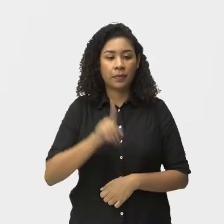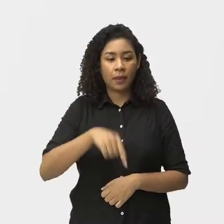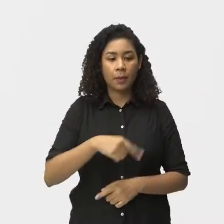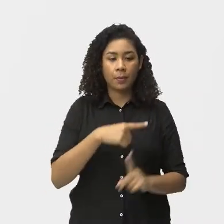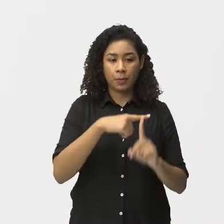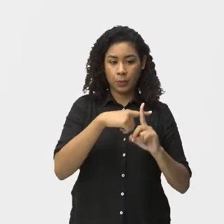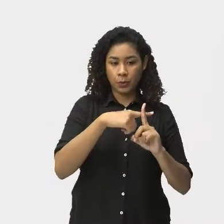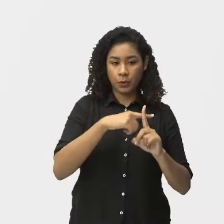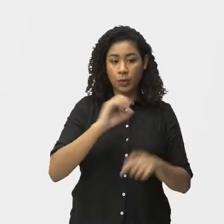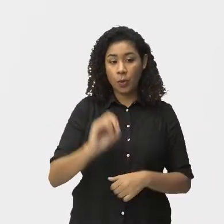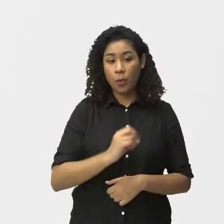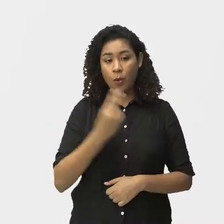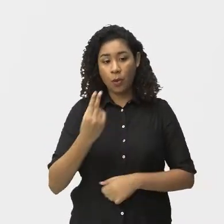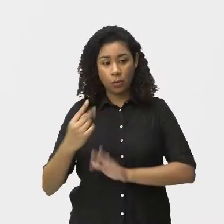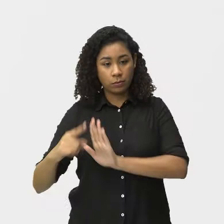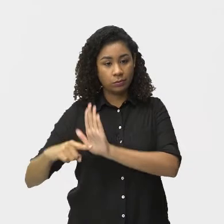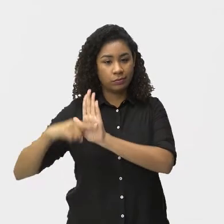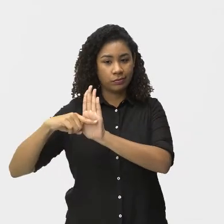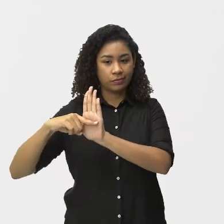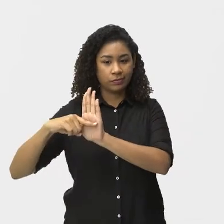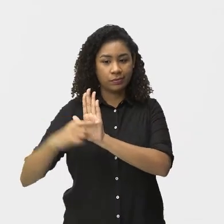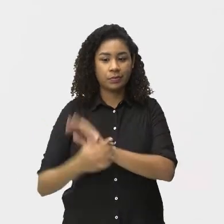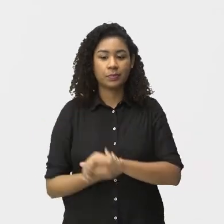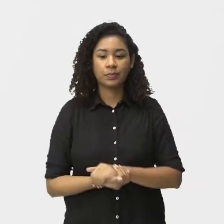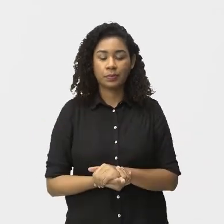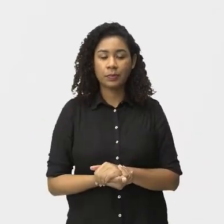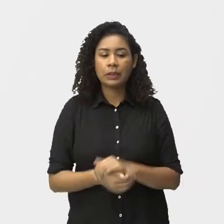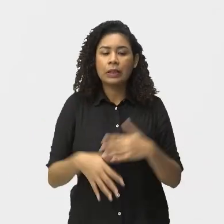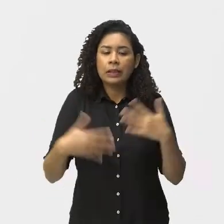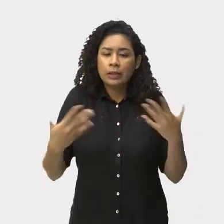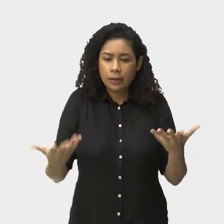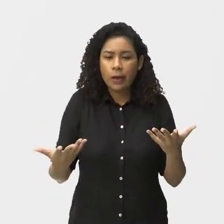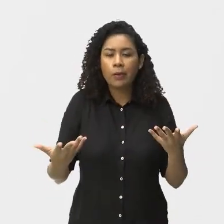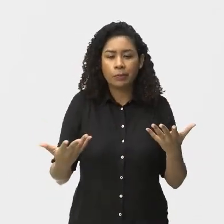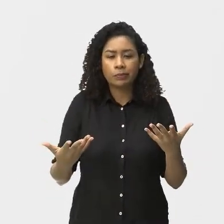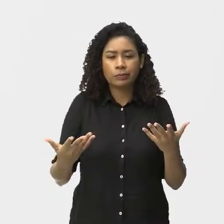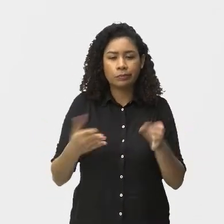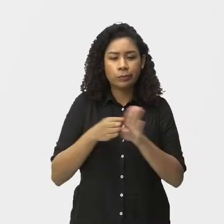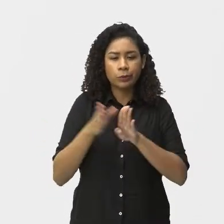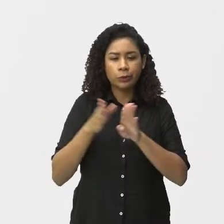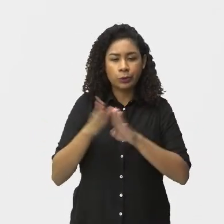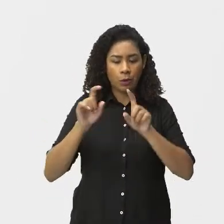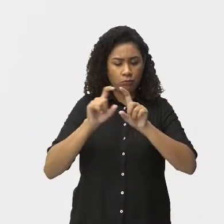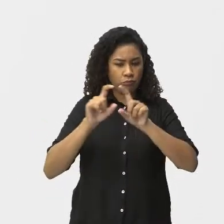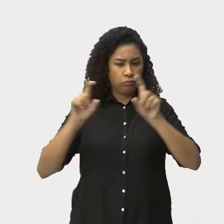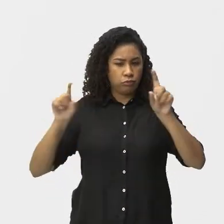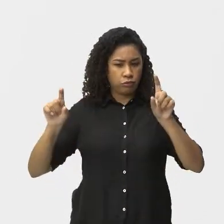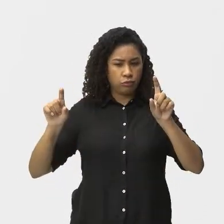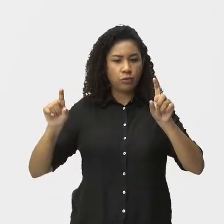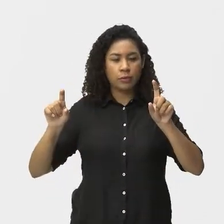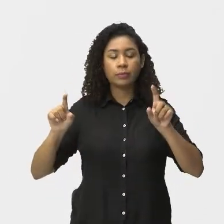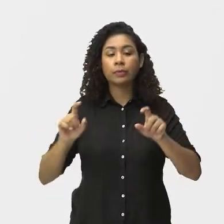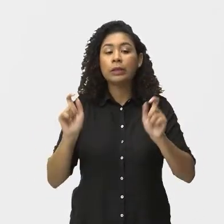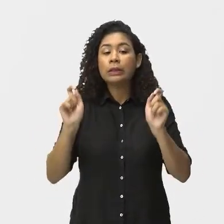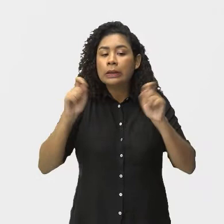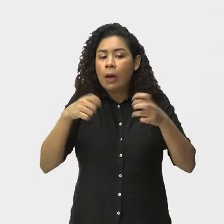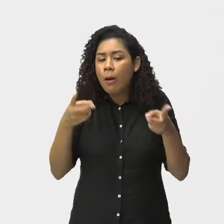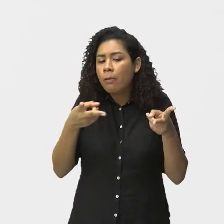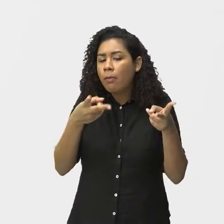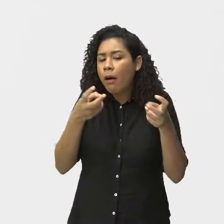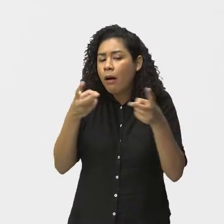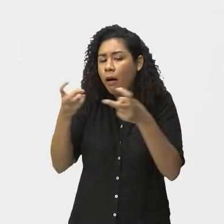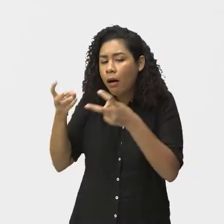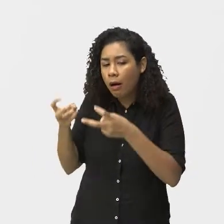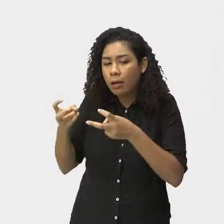é? Né? Então a gente consegue, através dessas coordenadas e através